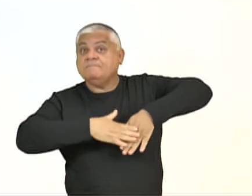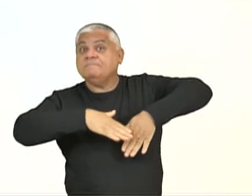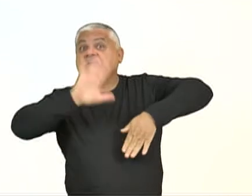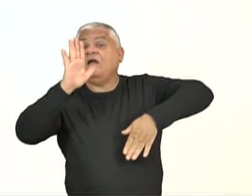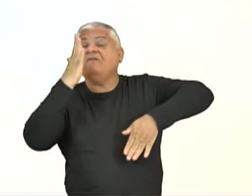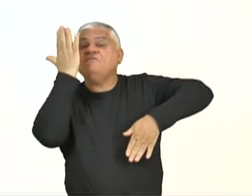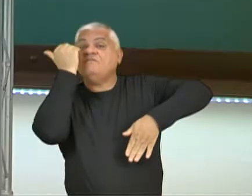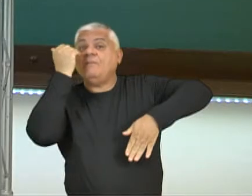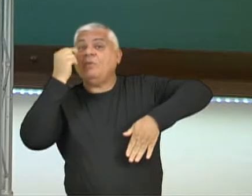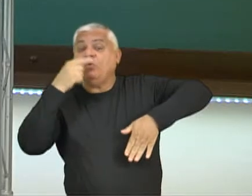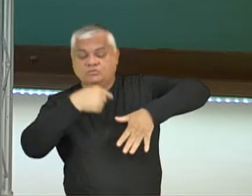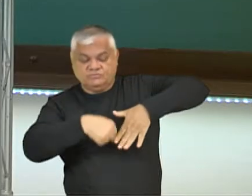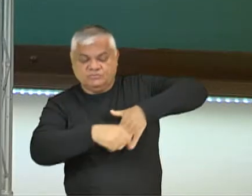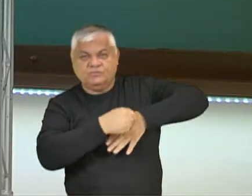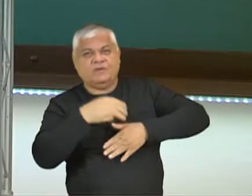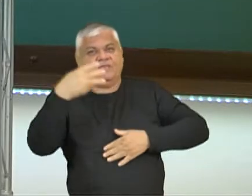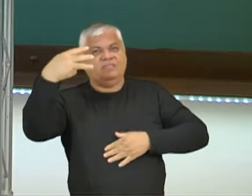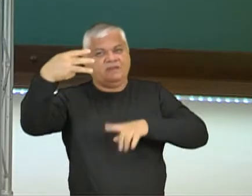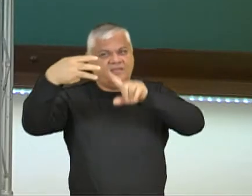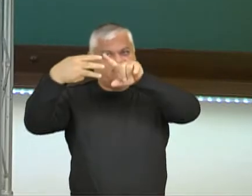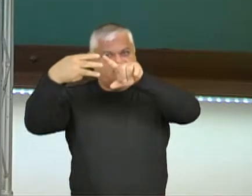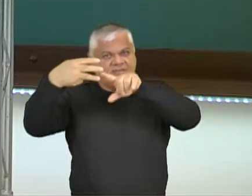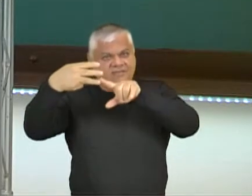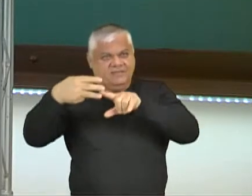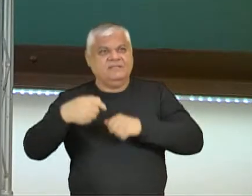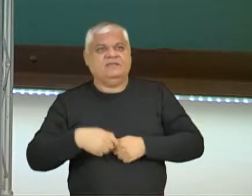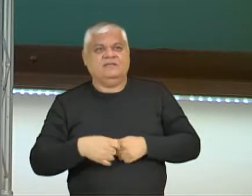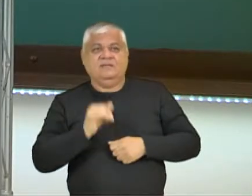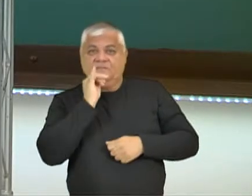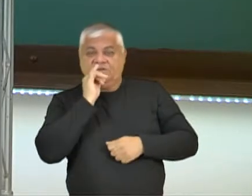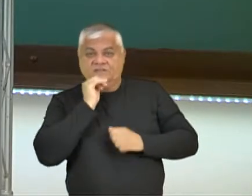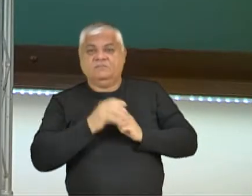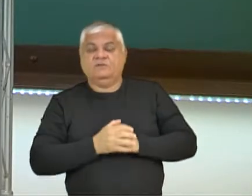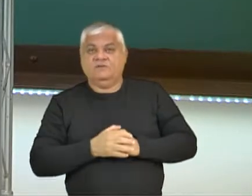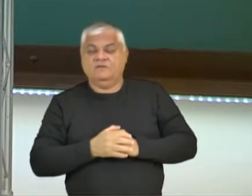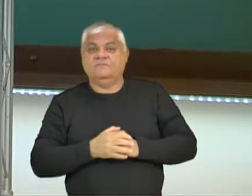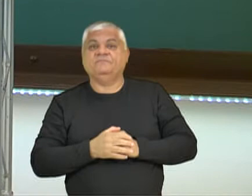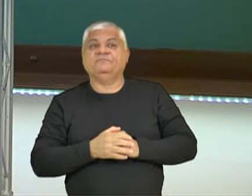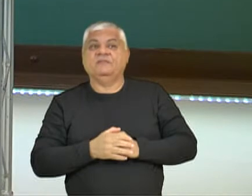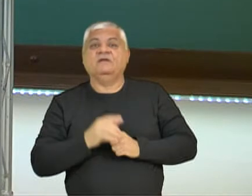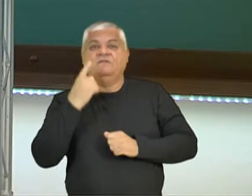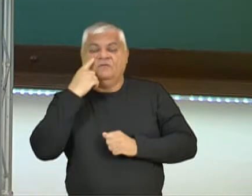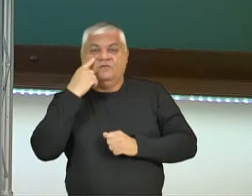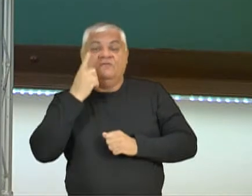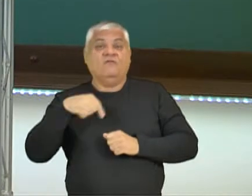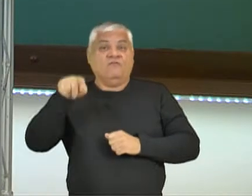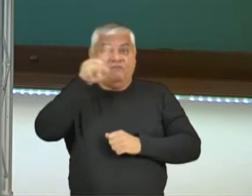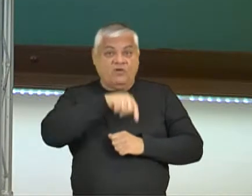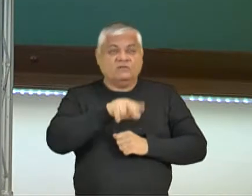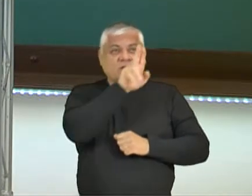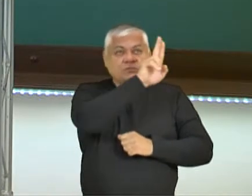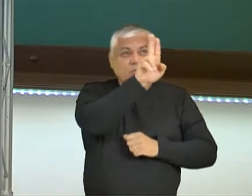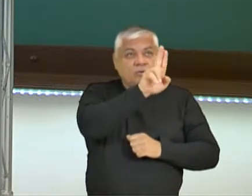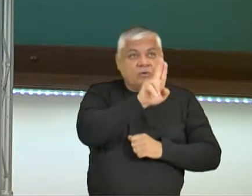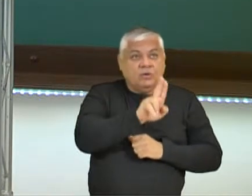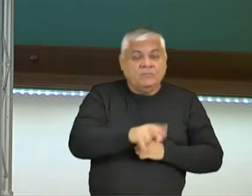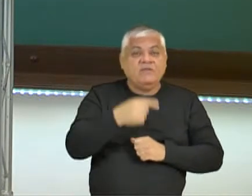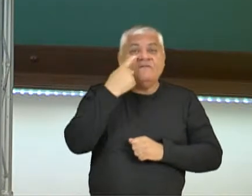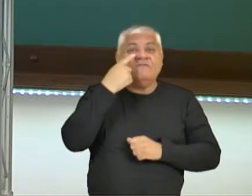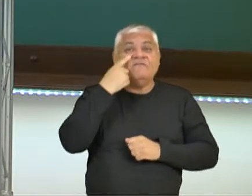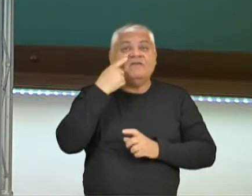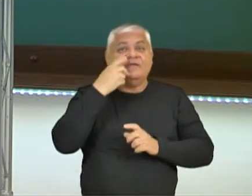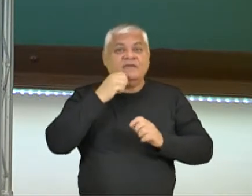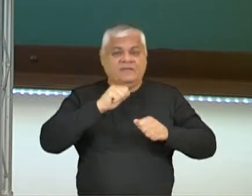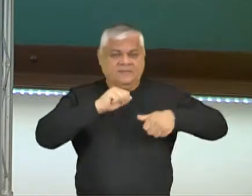Hein? Nós temos alguns nomes aqui citados, então eu vou fazer o seguinte, eu vou voltar na tela, você vai ver o mapa